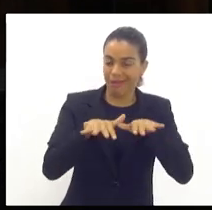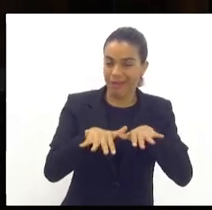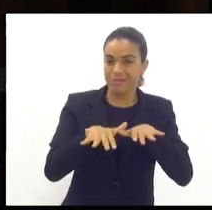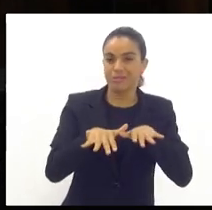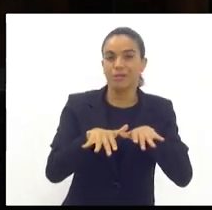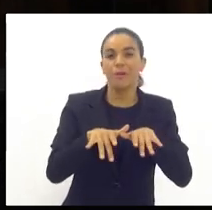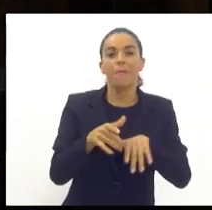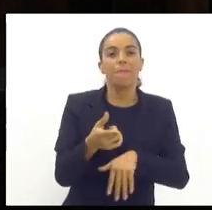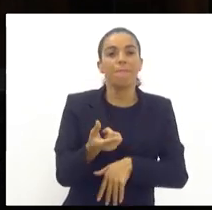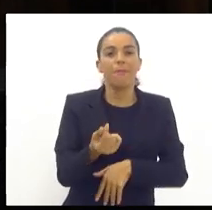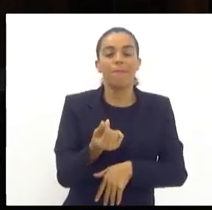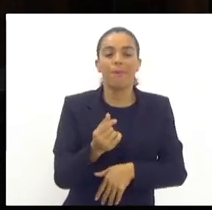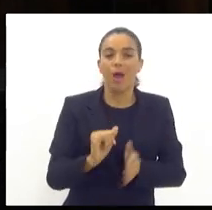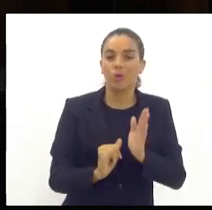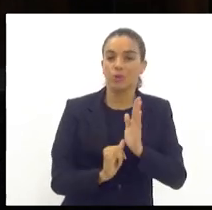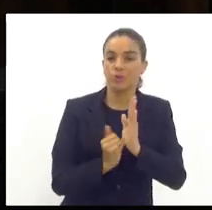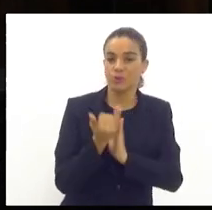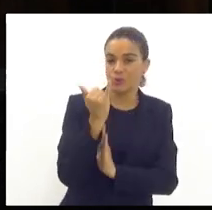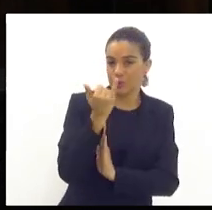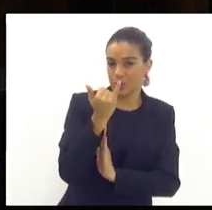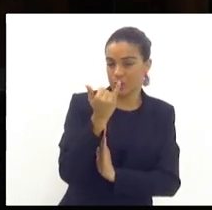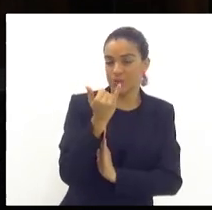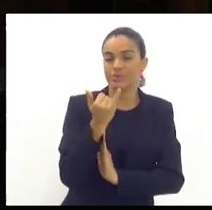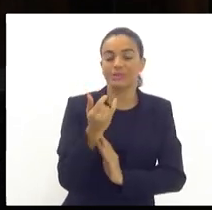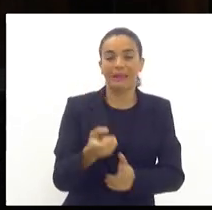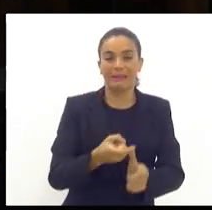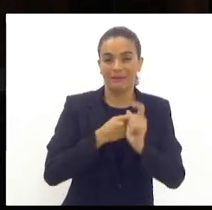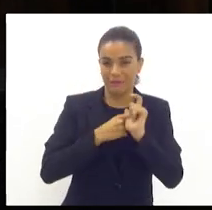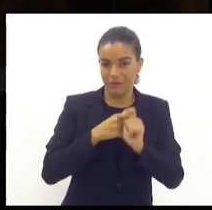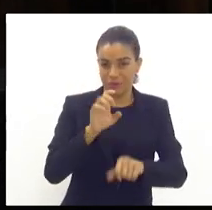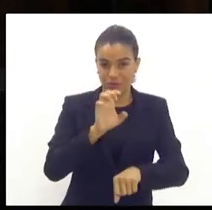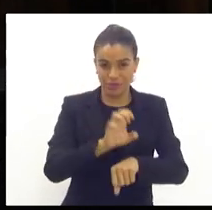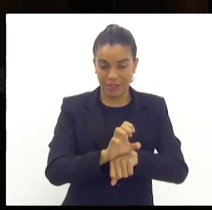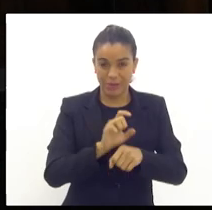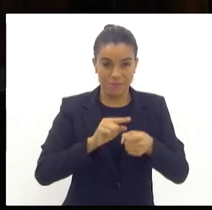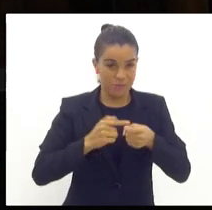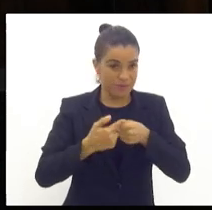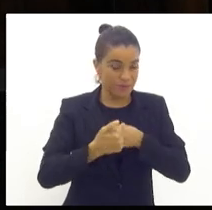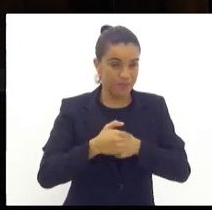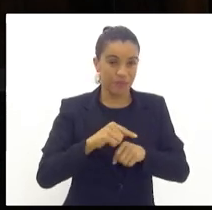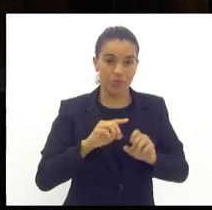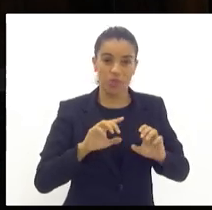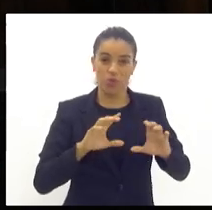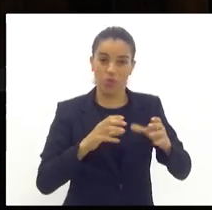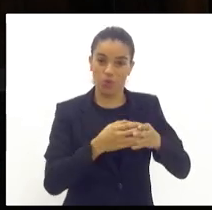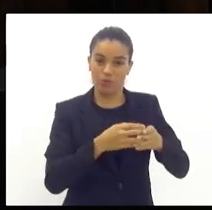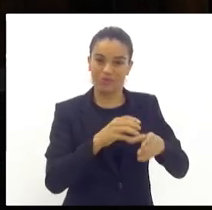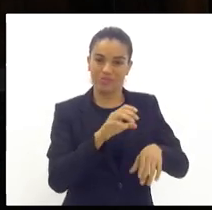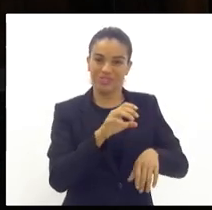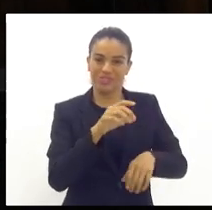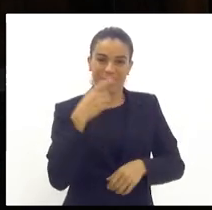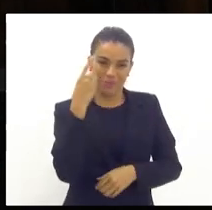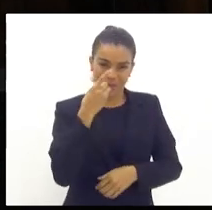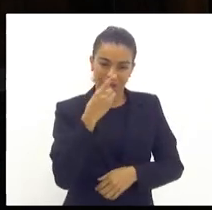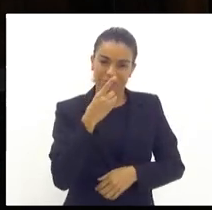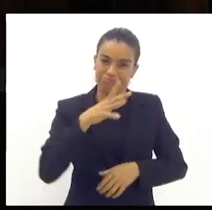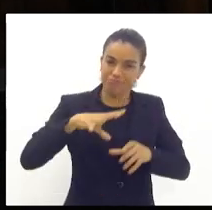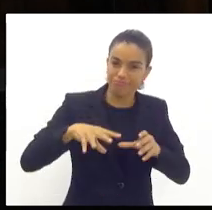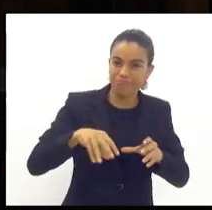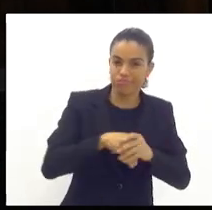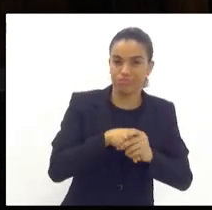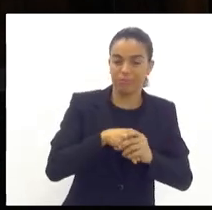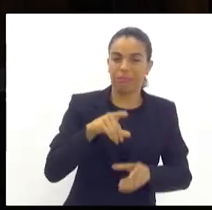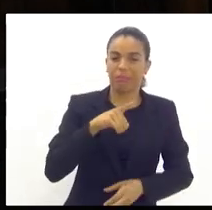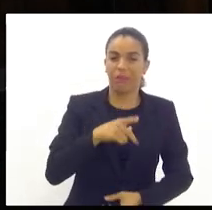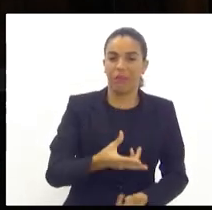dívida do Estado e dos municípios, dizer que esses deputados envolvidos aqui já citados vão ter a